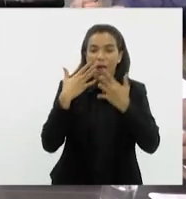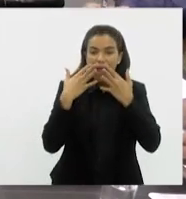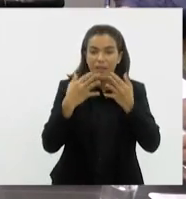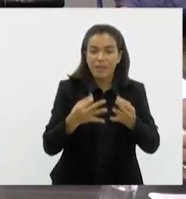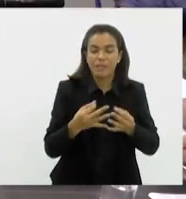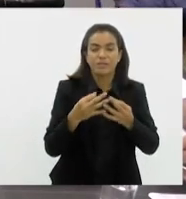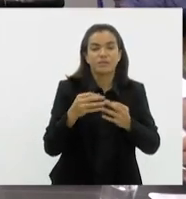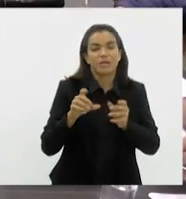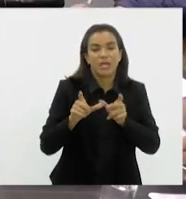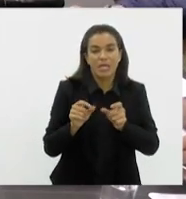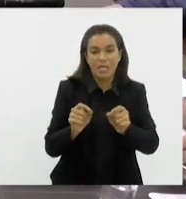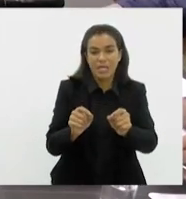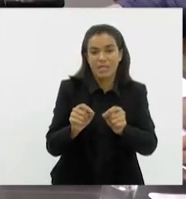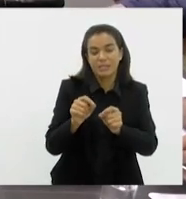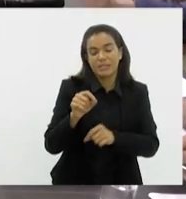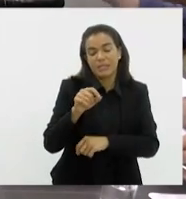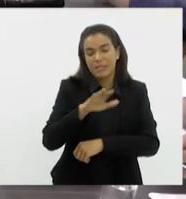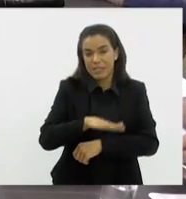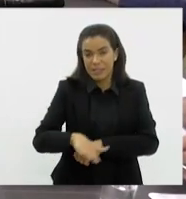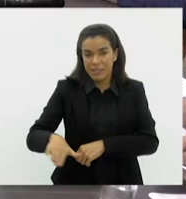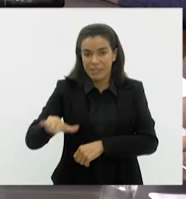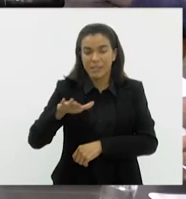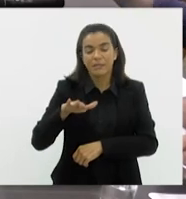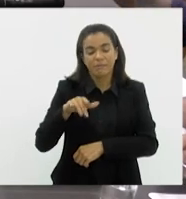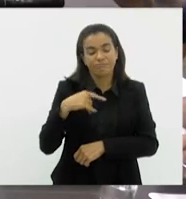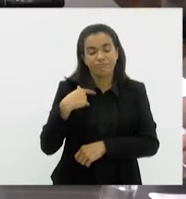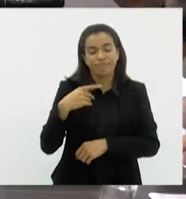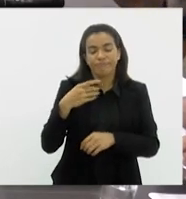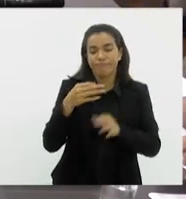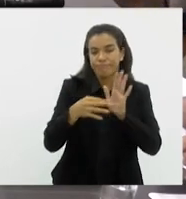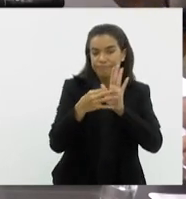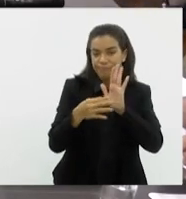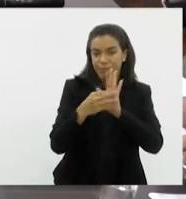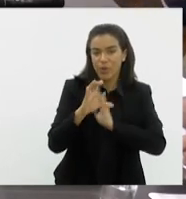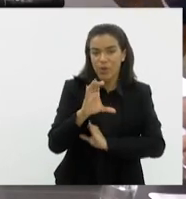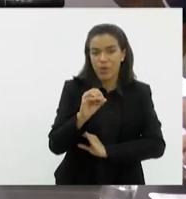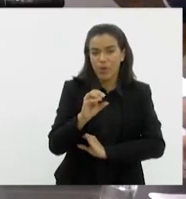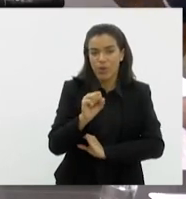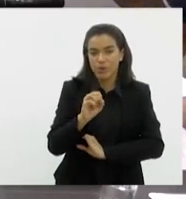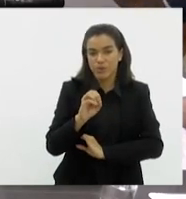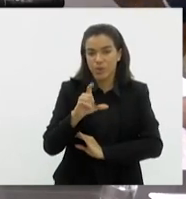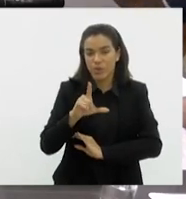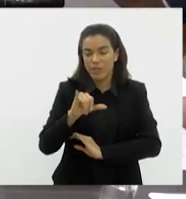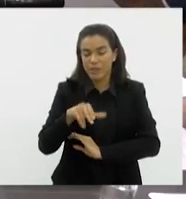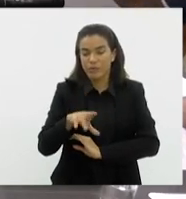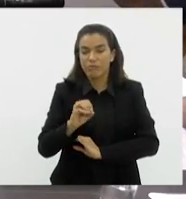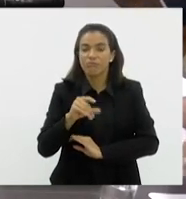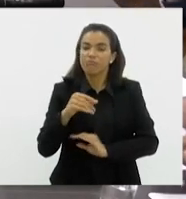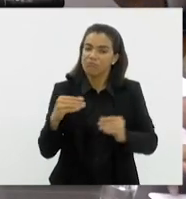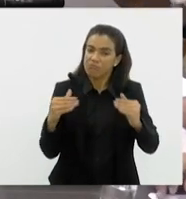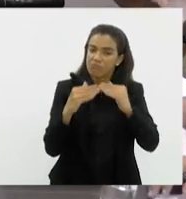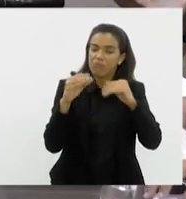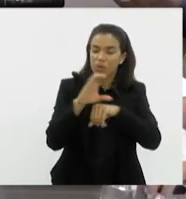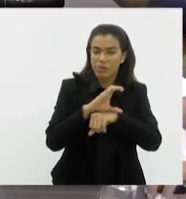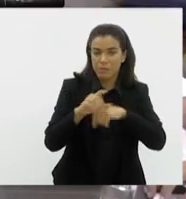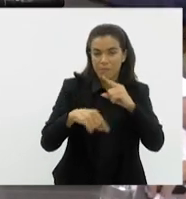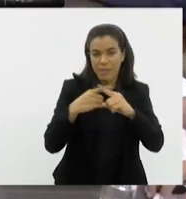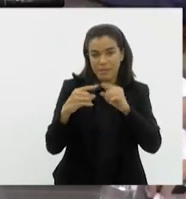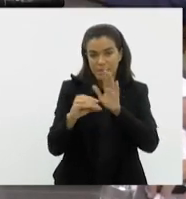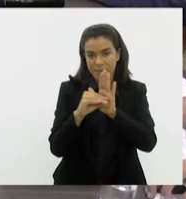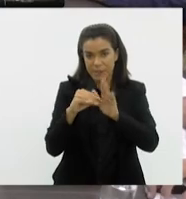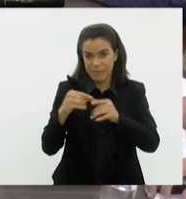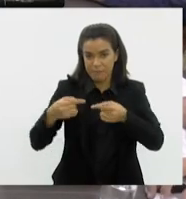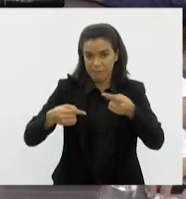oncologia pediátrica no âmbito do Estado do Rio de Janeiro. Para parecer, deputado Vinícius Cozzolino. Parecer pela constitucionalidade com a emenda. Em